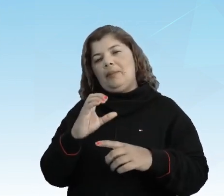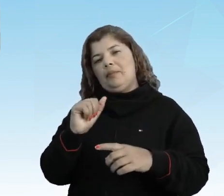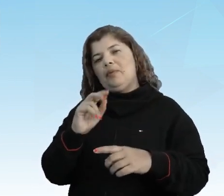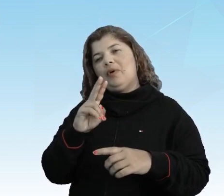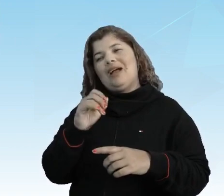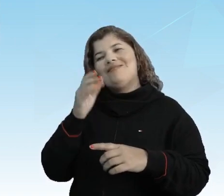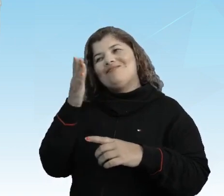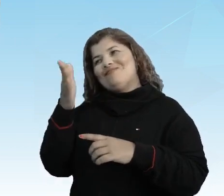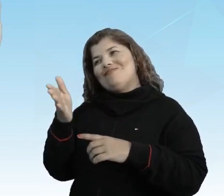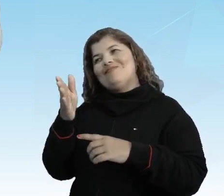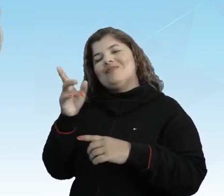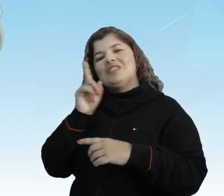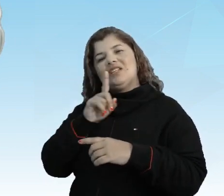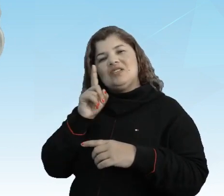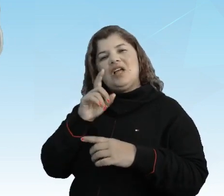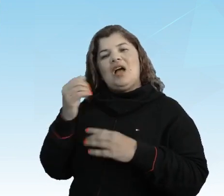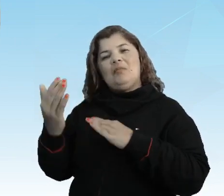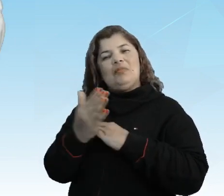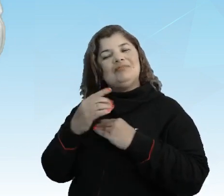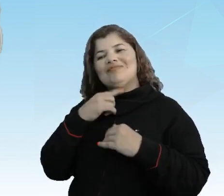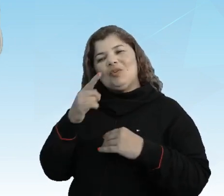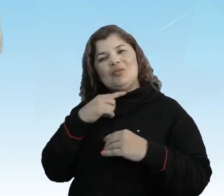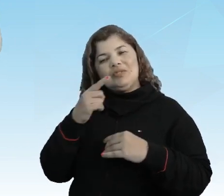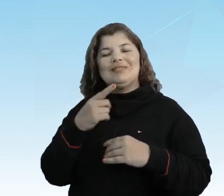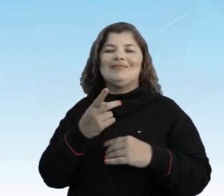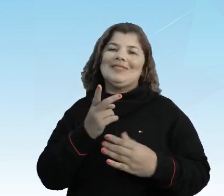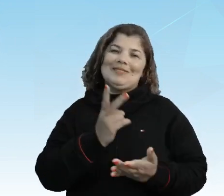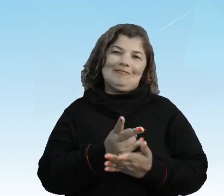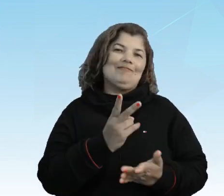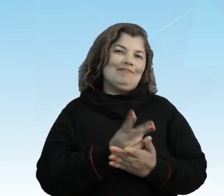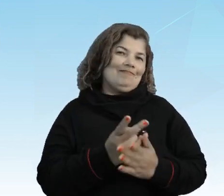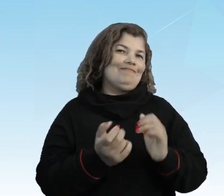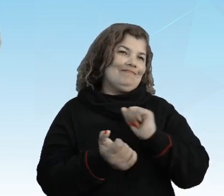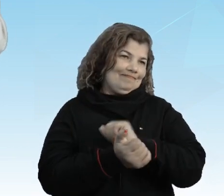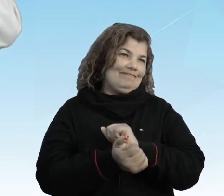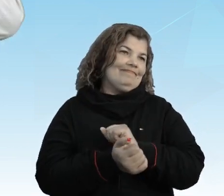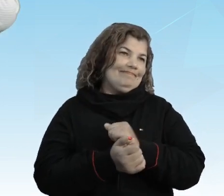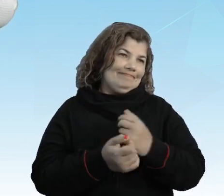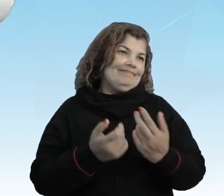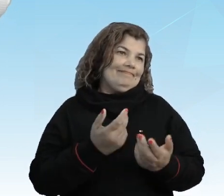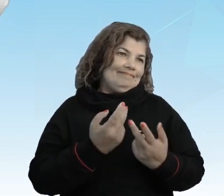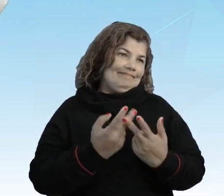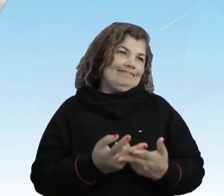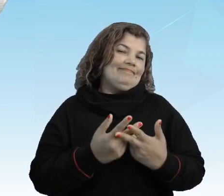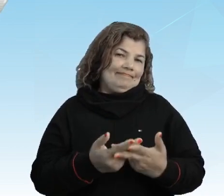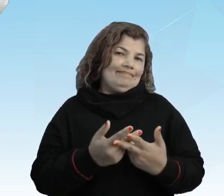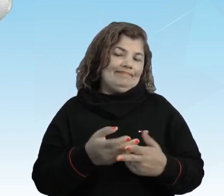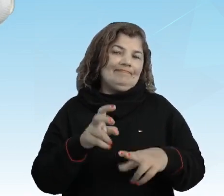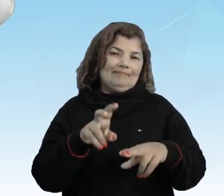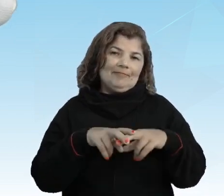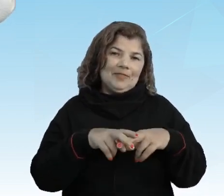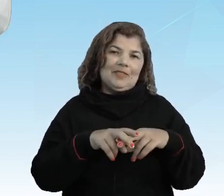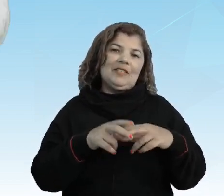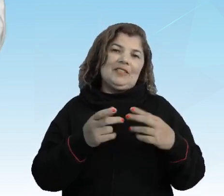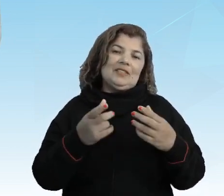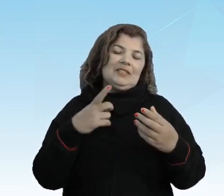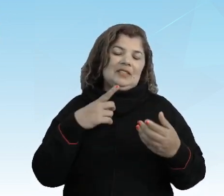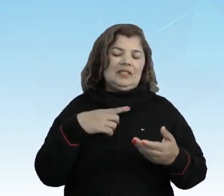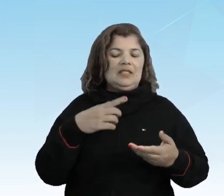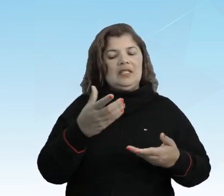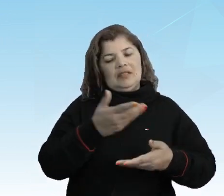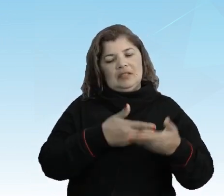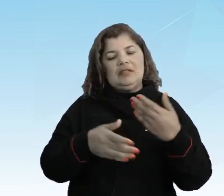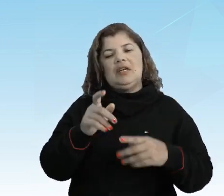que não vieram, a questão da verba, então ele precisou se manter essa situação, porque era o que regia